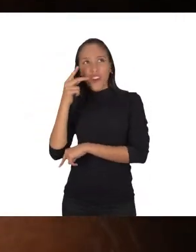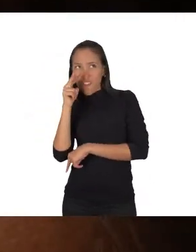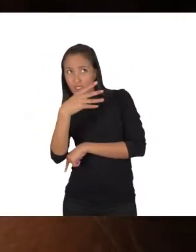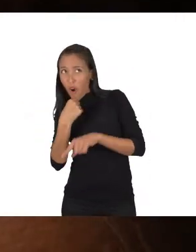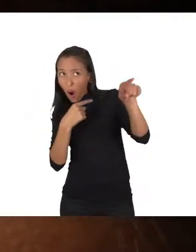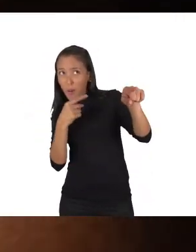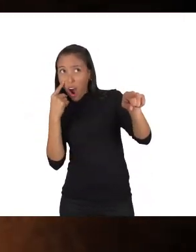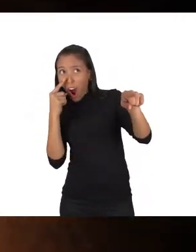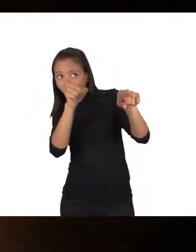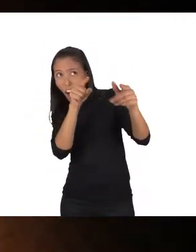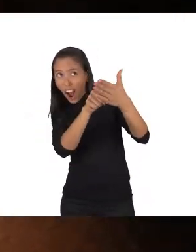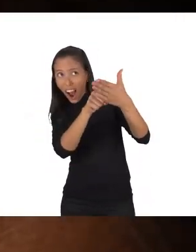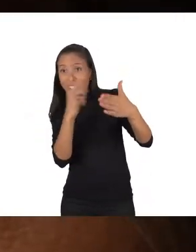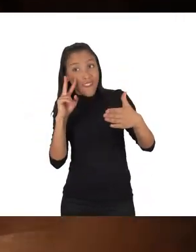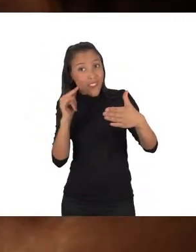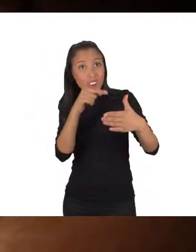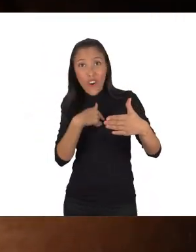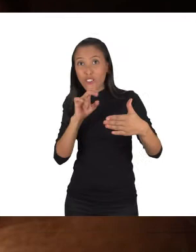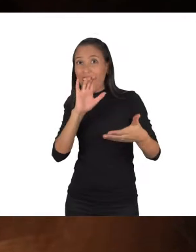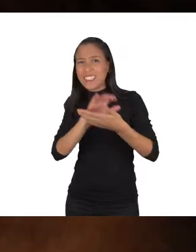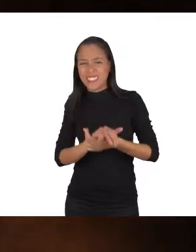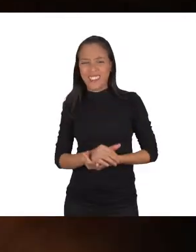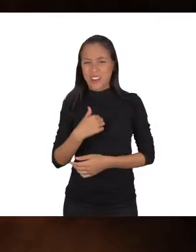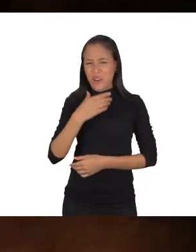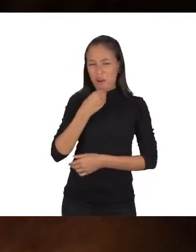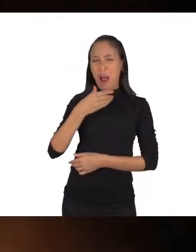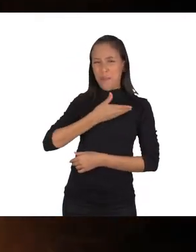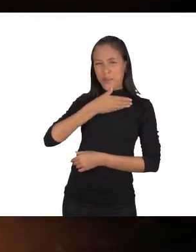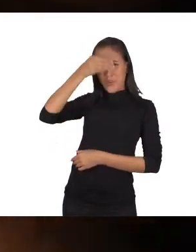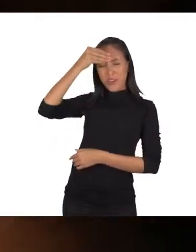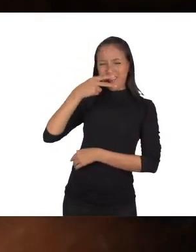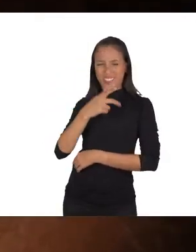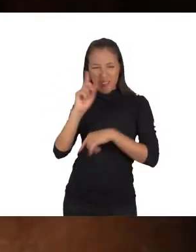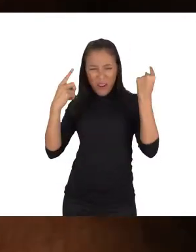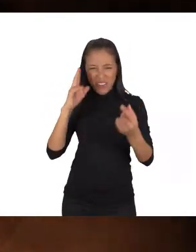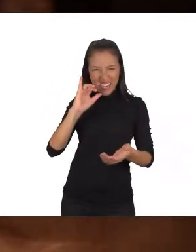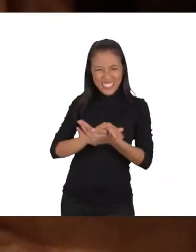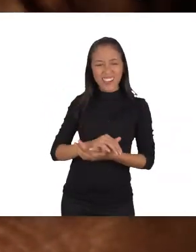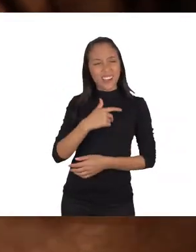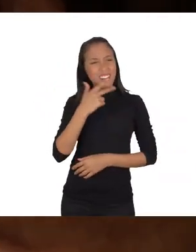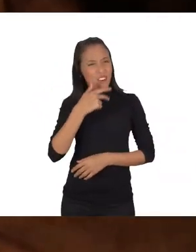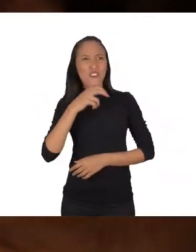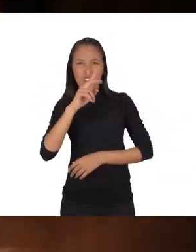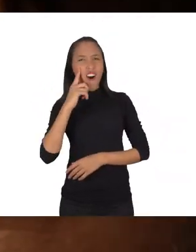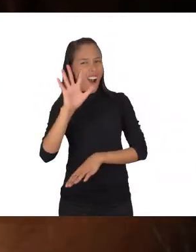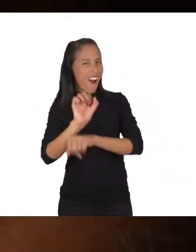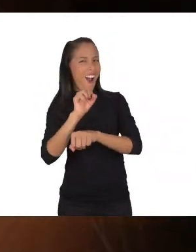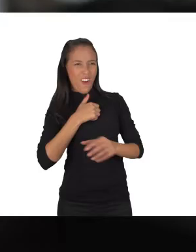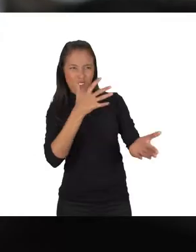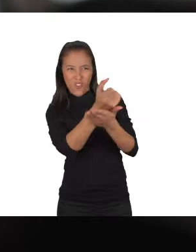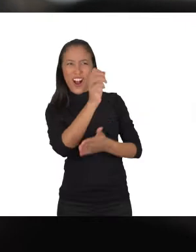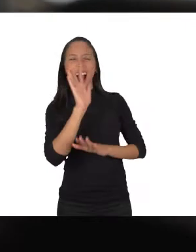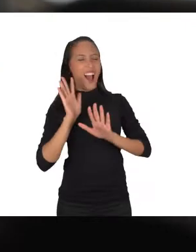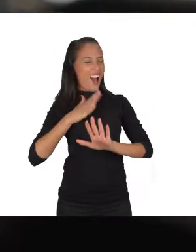ele. E ele começou a rir de mim e falou assim, da onde? Você tá louca, comadre? Você vai casar? Não, eu vou casar. Eu vou assar esse cara, você vai ver, eu vou casar com